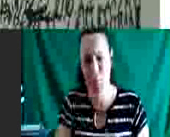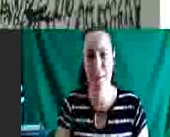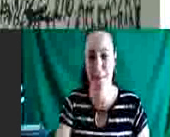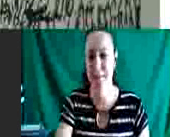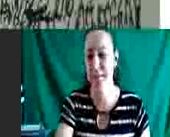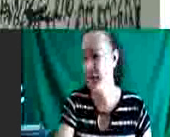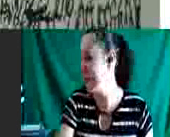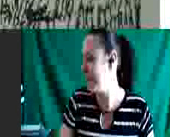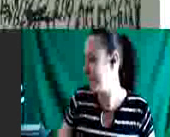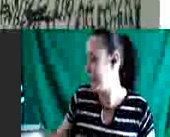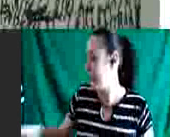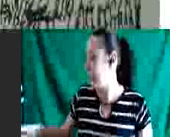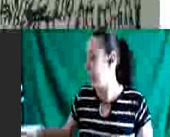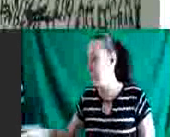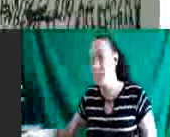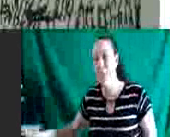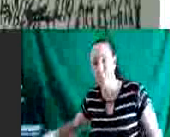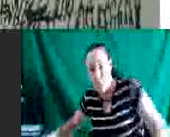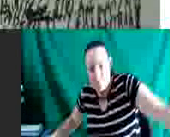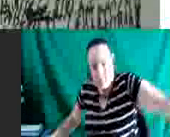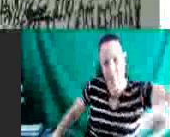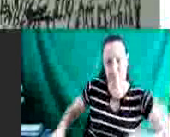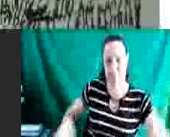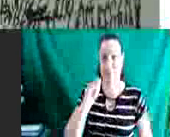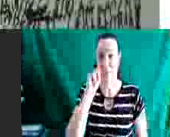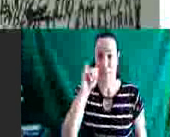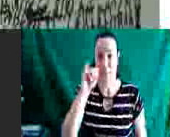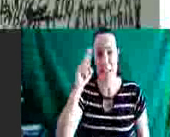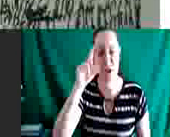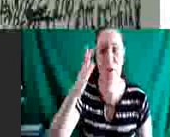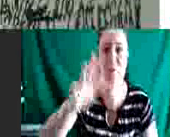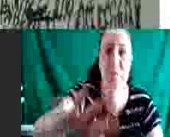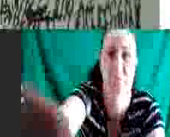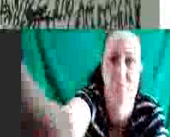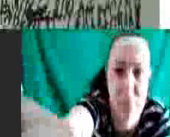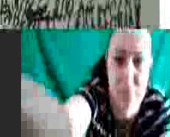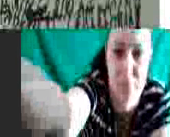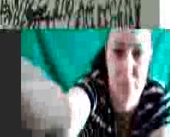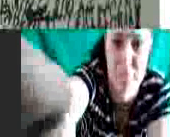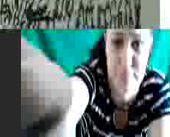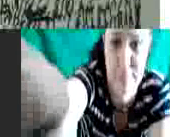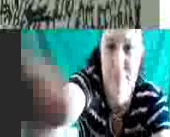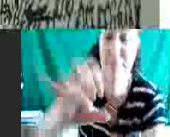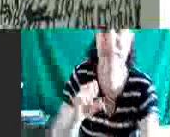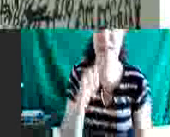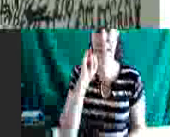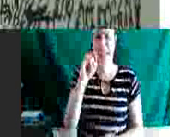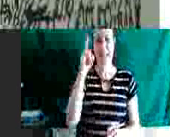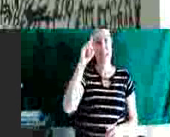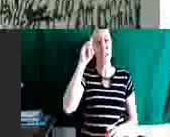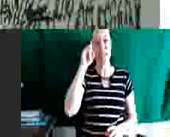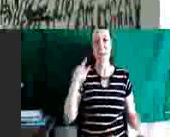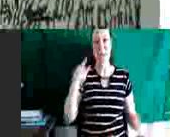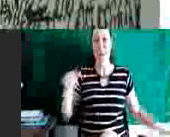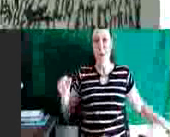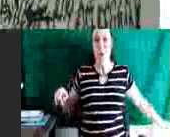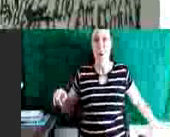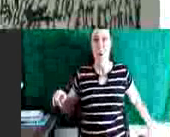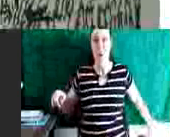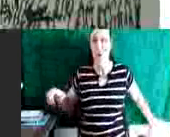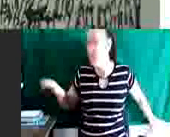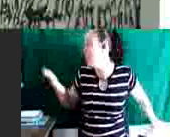outra maneira, né? Então a gente faz o quê? O corpo sente, o nosso físico sente aquela dor, né? Aquela sensação de